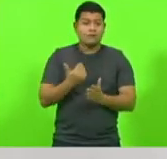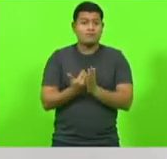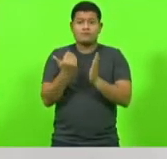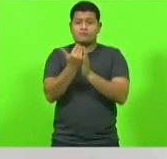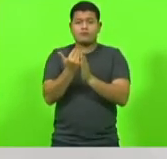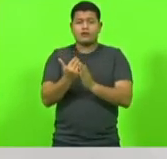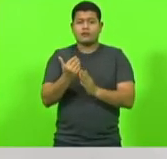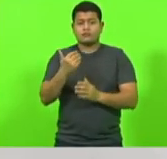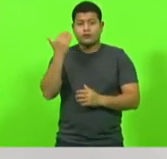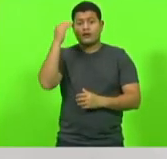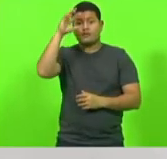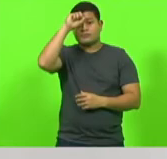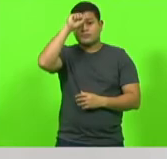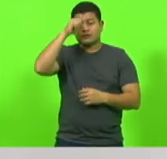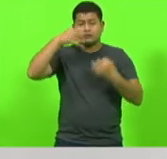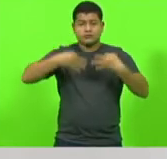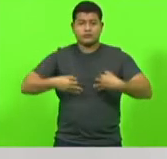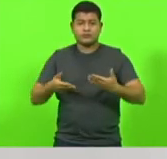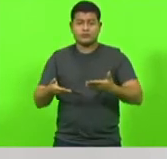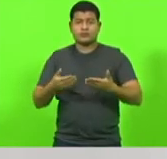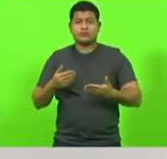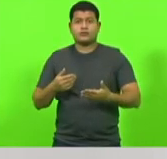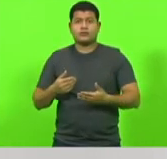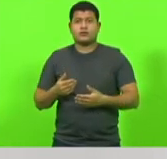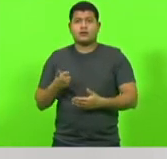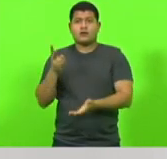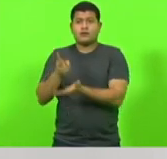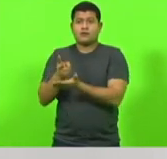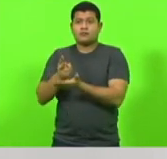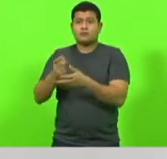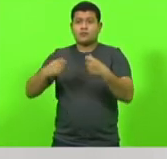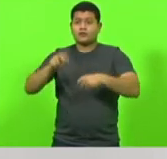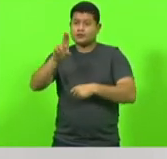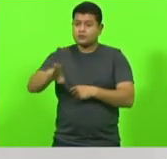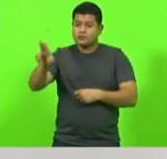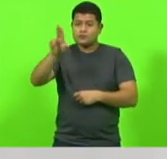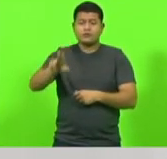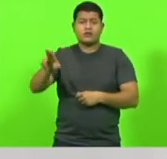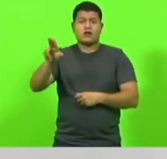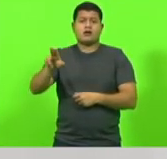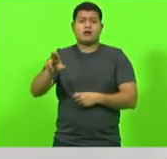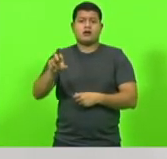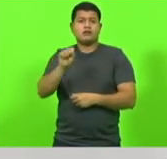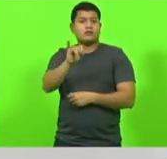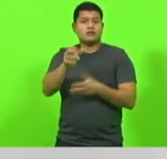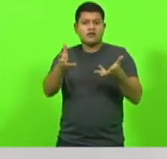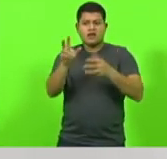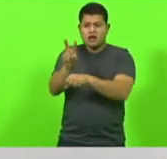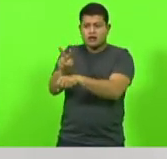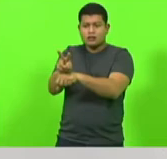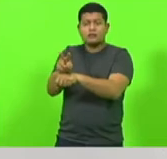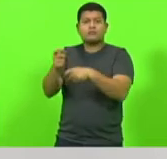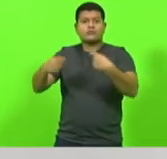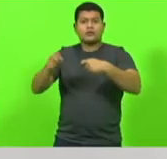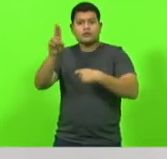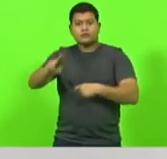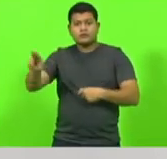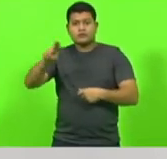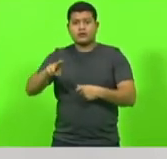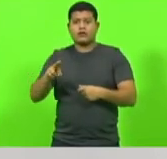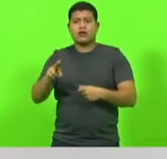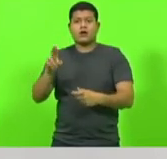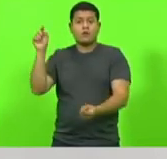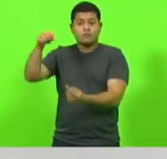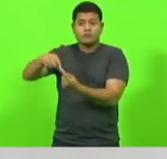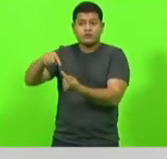já sabe que para preservar precisa utilizar. Para preservar precisa, sim, dar destino econômico,